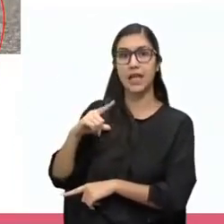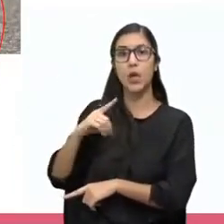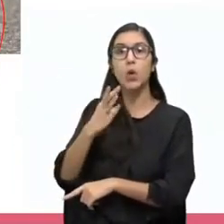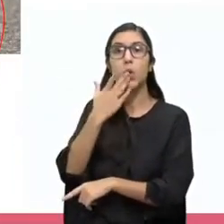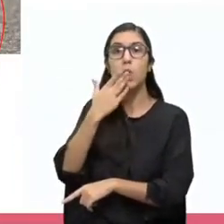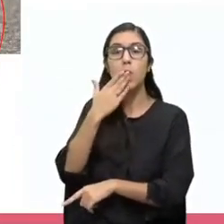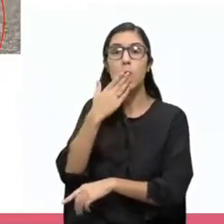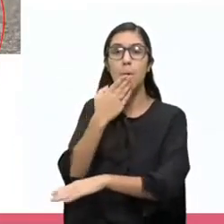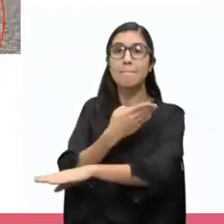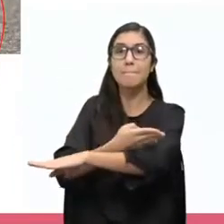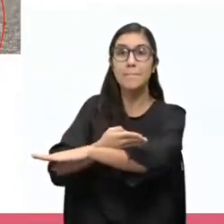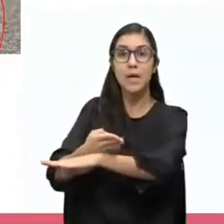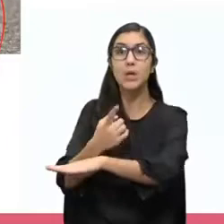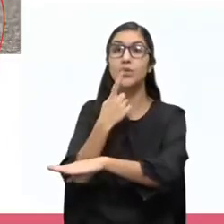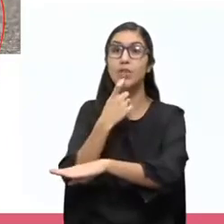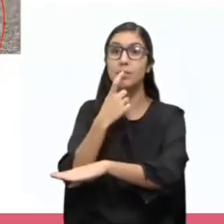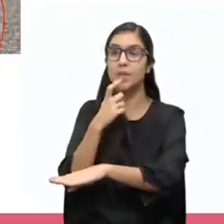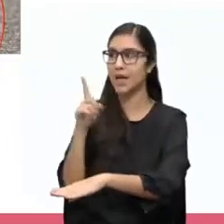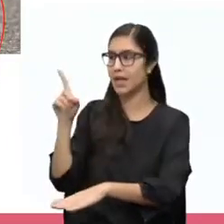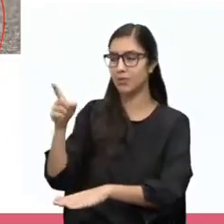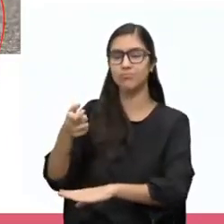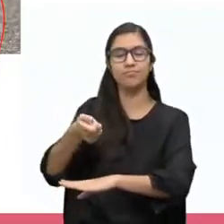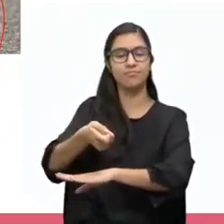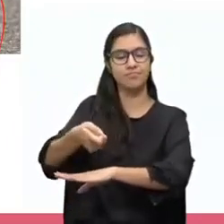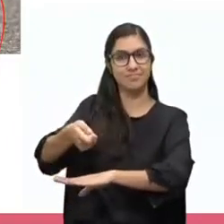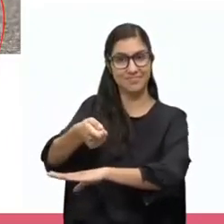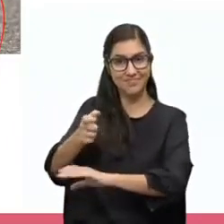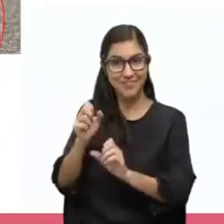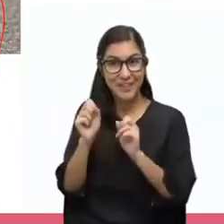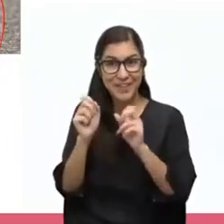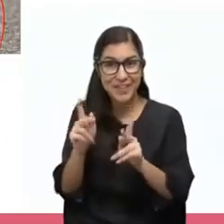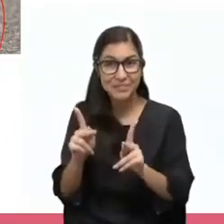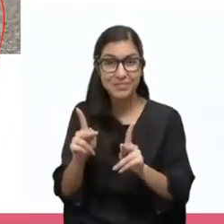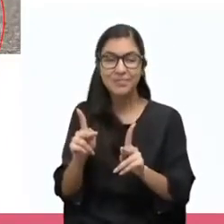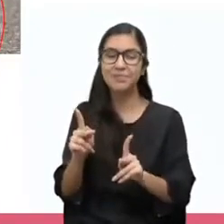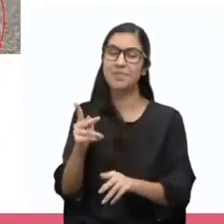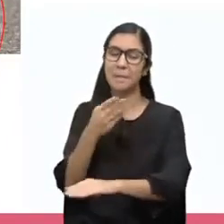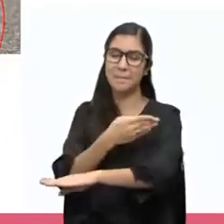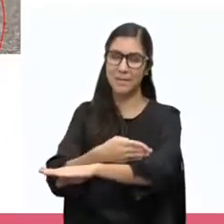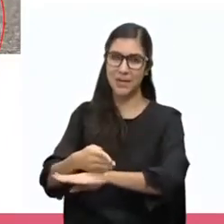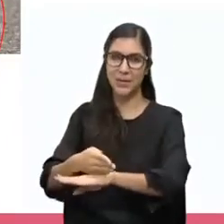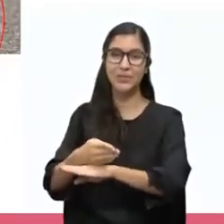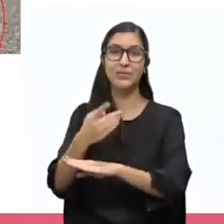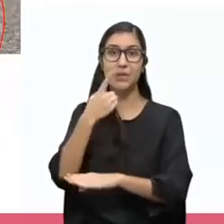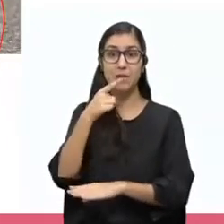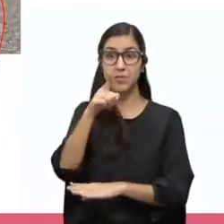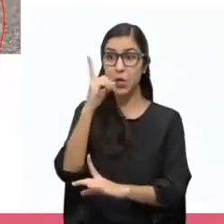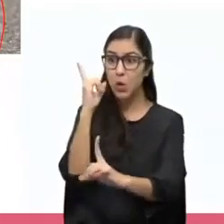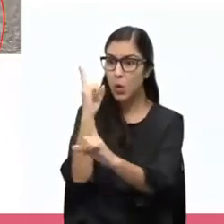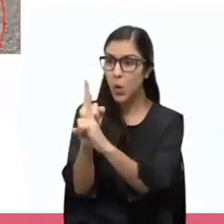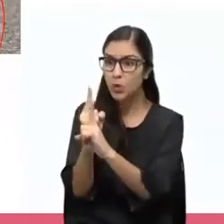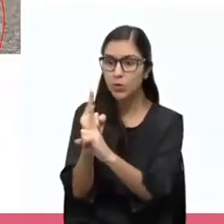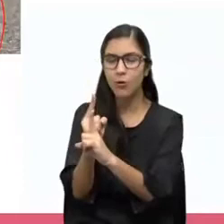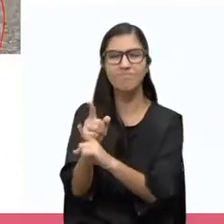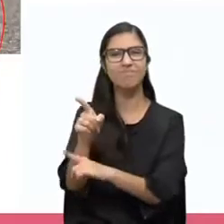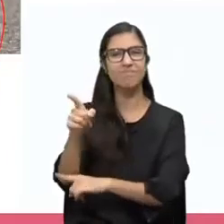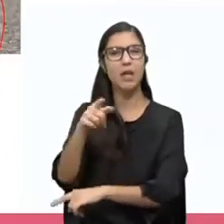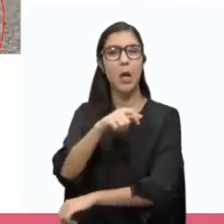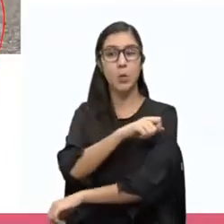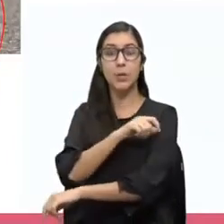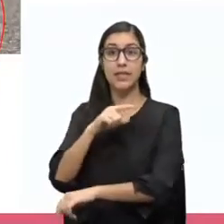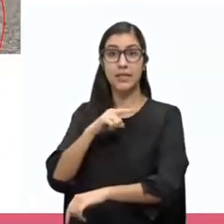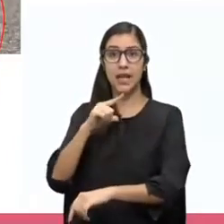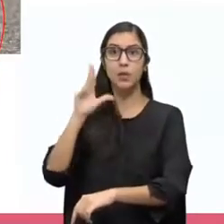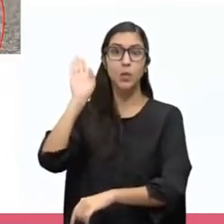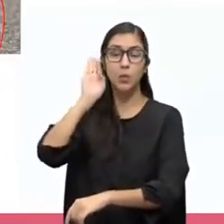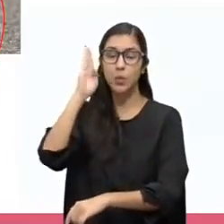nossa bengala para a pessoa com surdo-cegueira são nessas cores, certo? Branca e vermelha. Encontrou na rua, o seu aluno que tem a privação